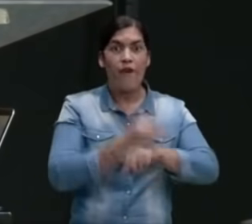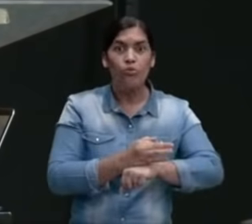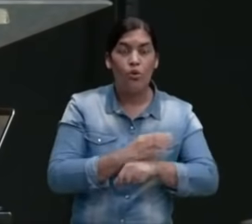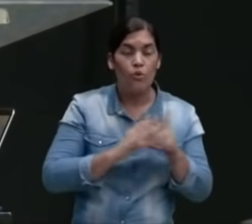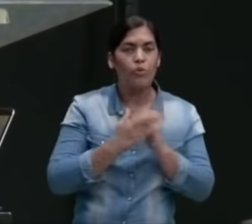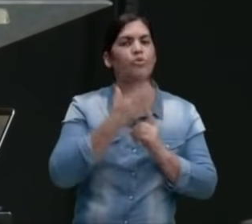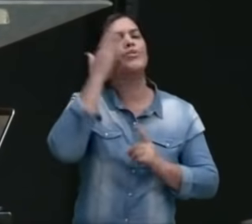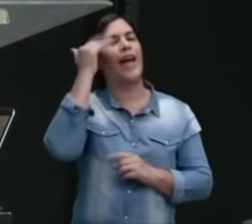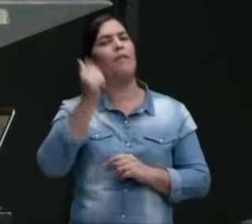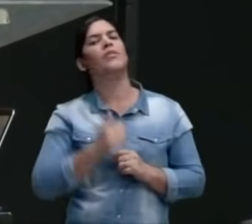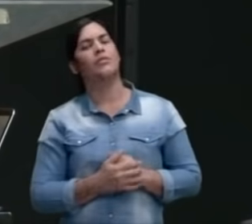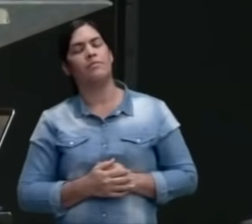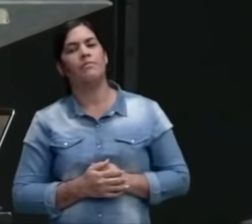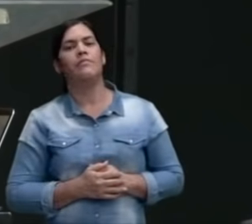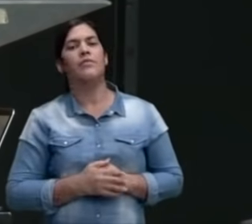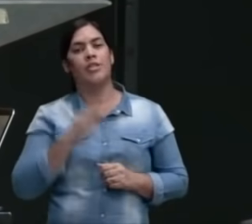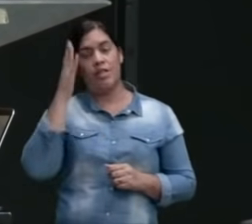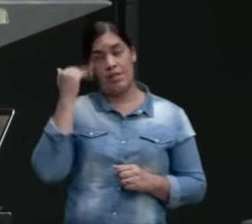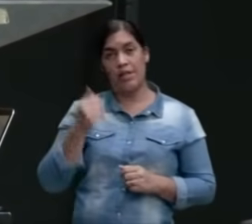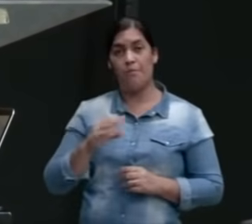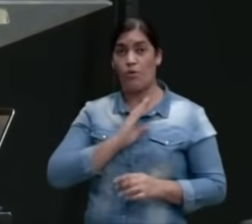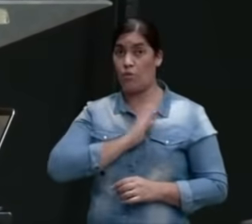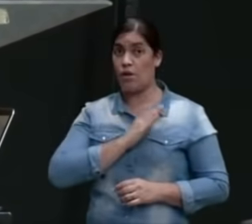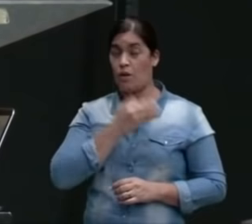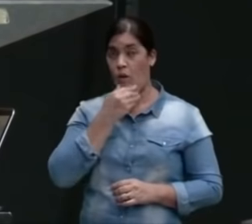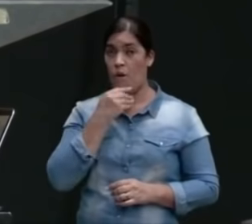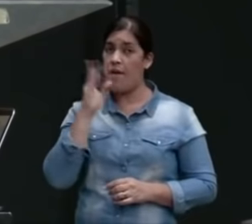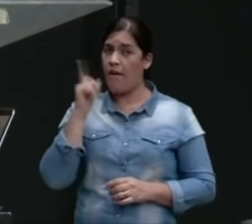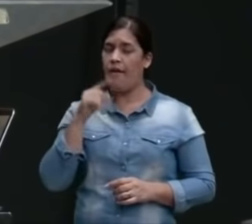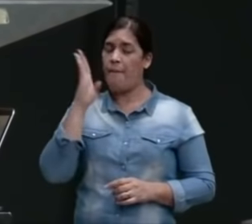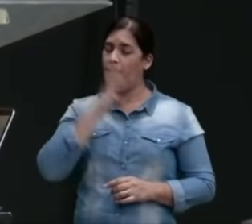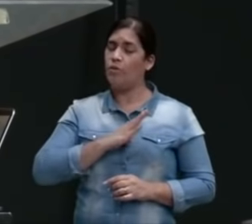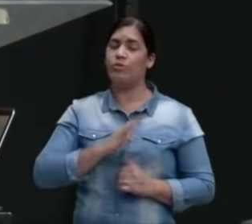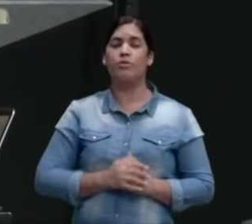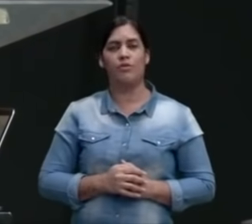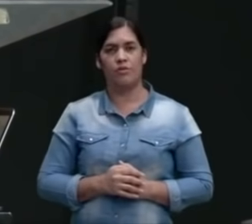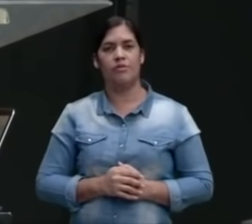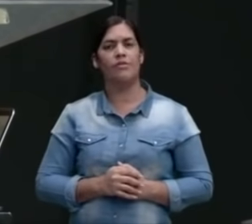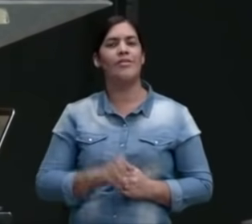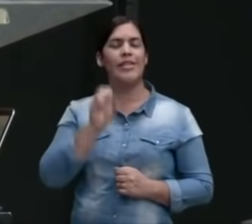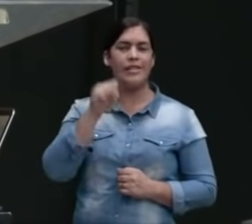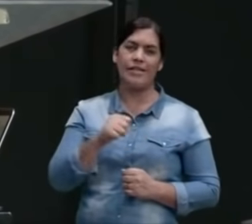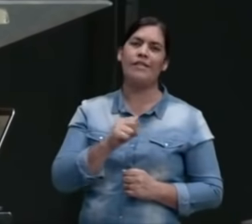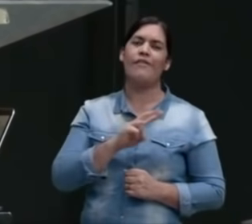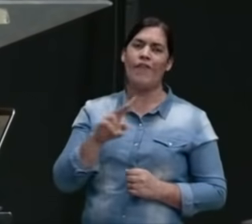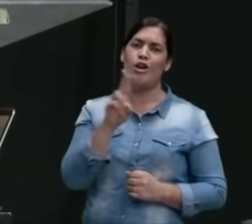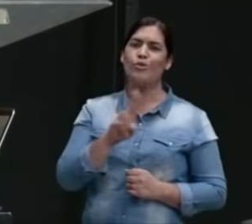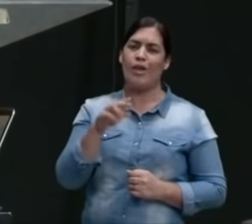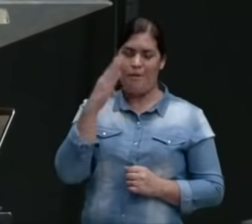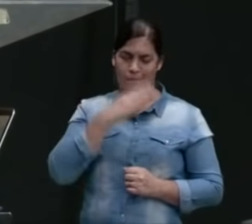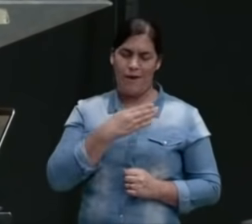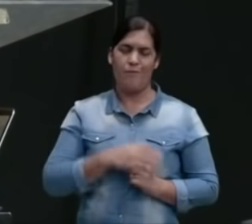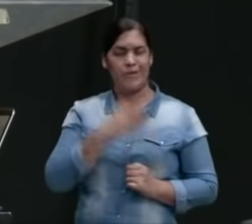a gente sabe que na maioria das vezes o coração do homem é maldoso, o coração é enganoso, vai tender para o mal sim, e nós